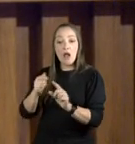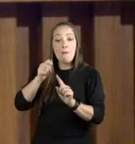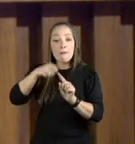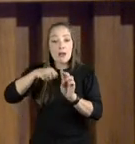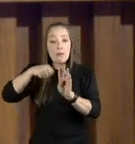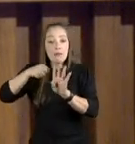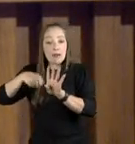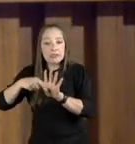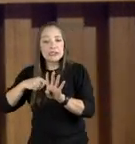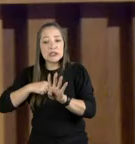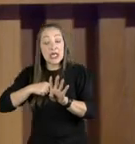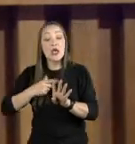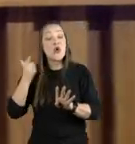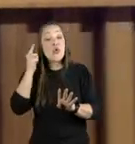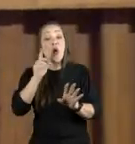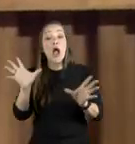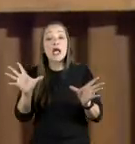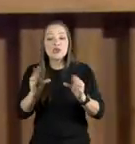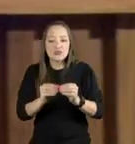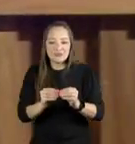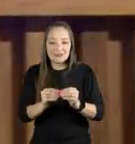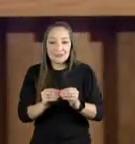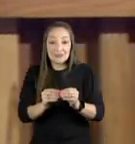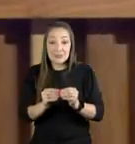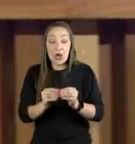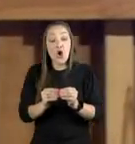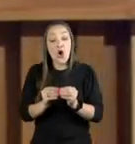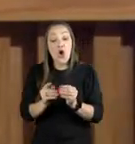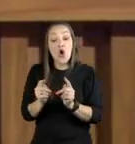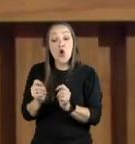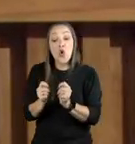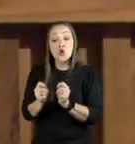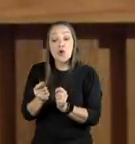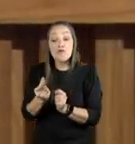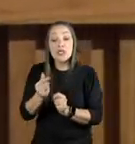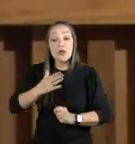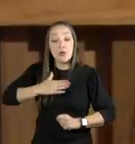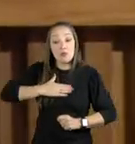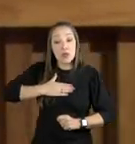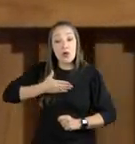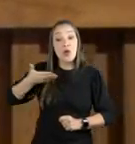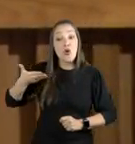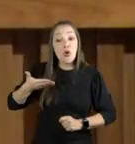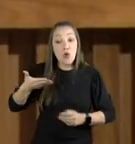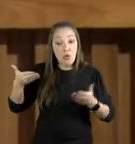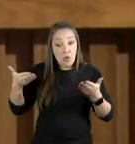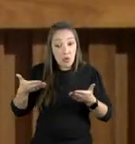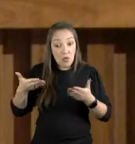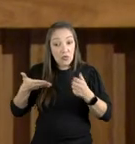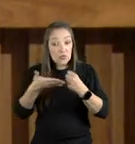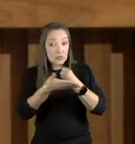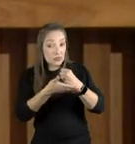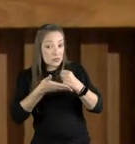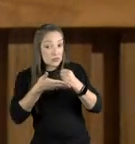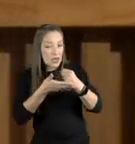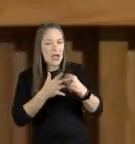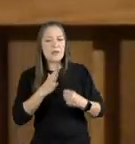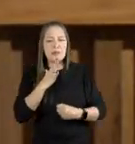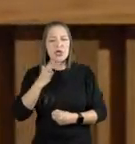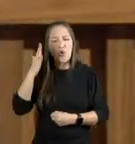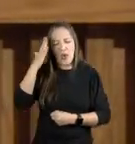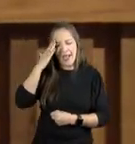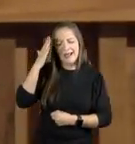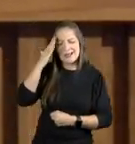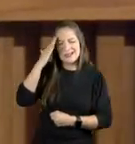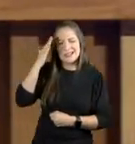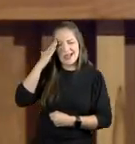Então, o controle financeiro do Gustavo hoje, ele é basicamente, quem me conhece sabe, feito